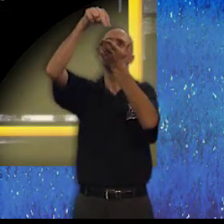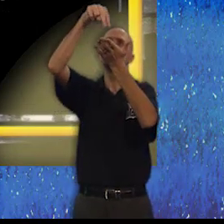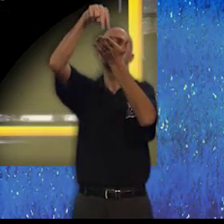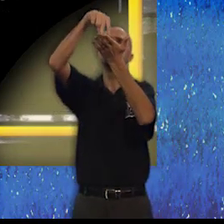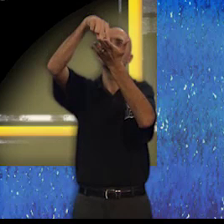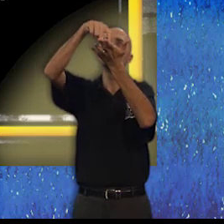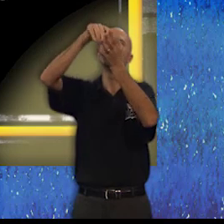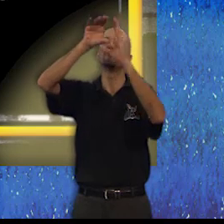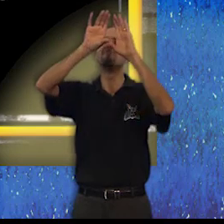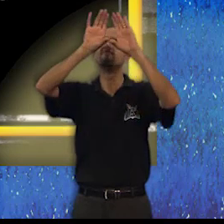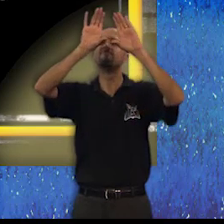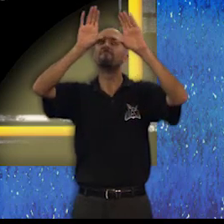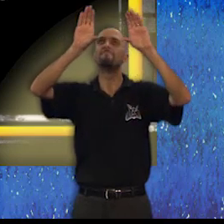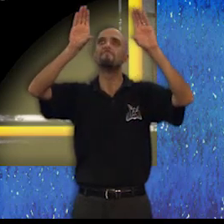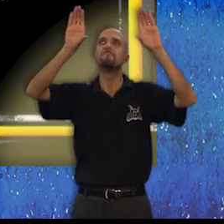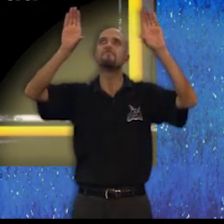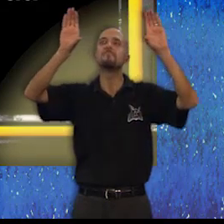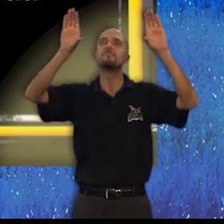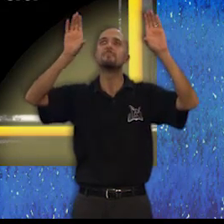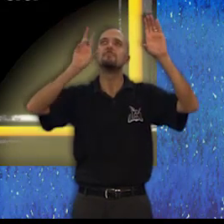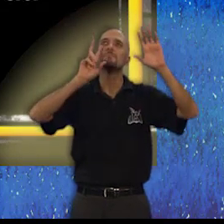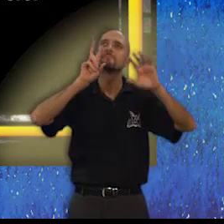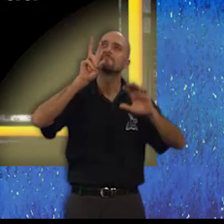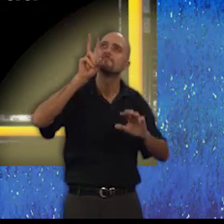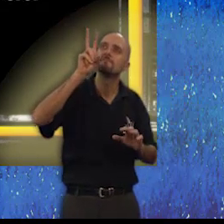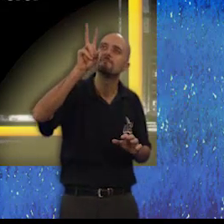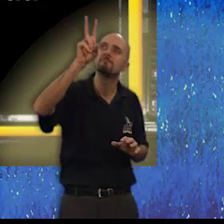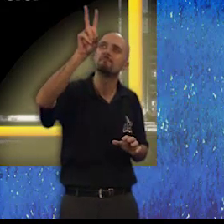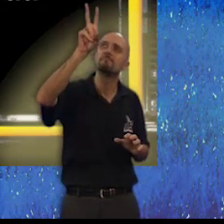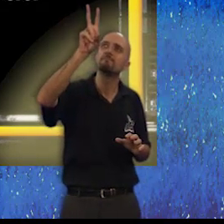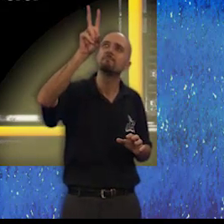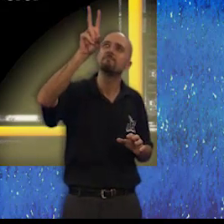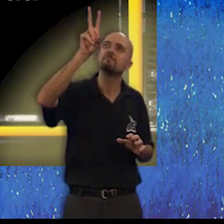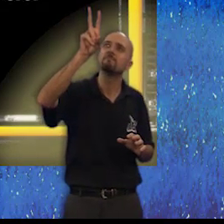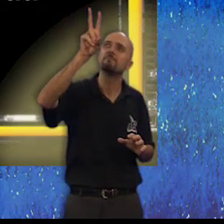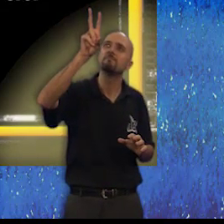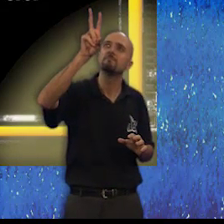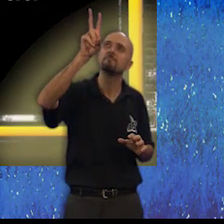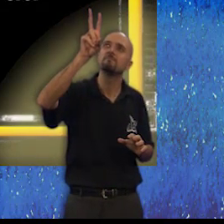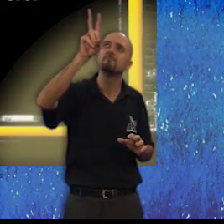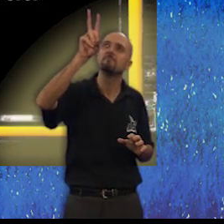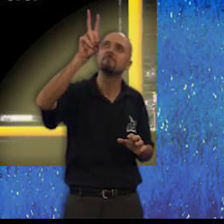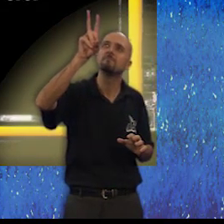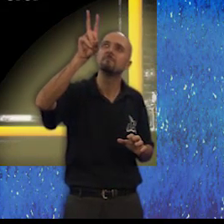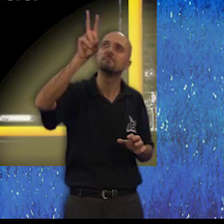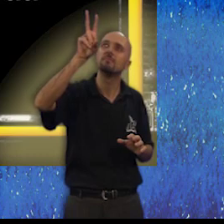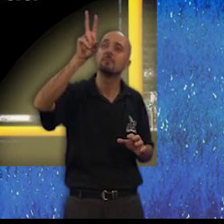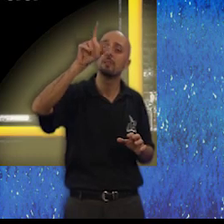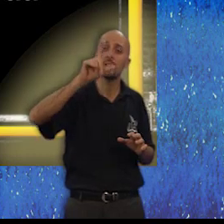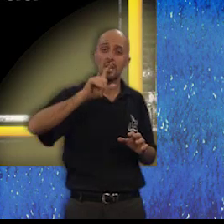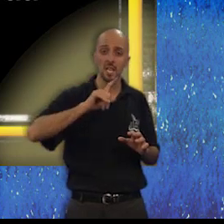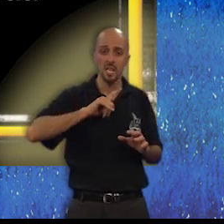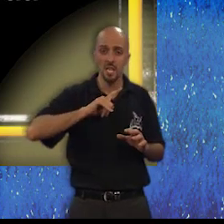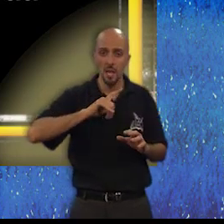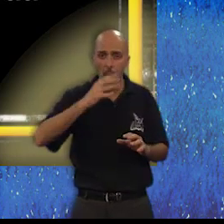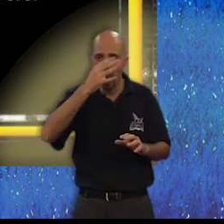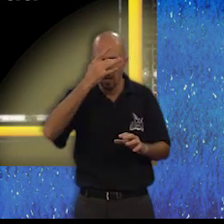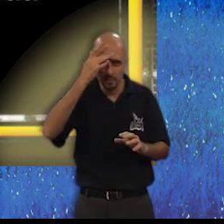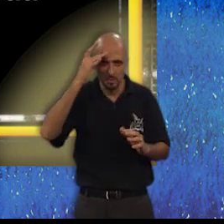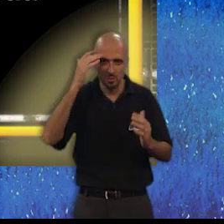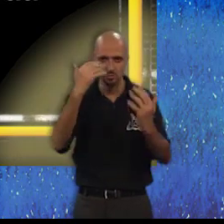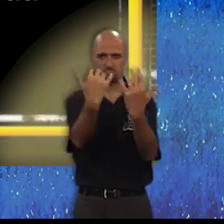sua destra, ou à destra de Deus. Eles, porém, clamando em alta voz, tapavam os ouvidos e